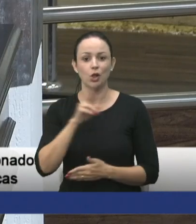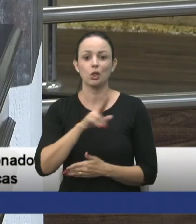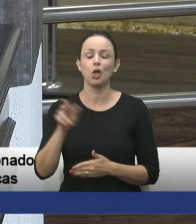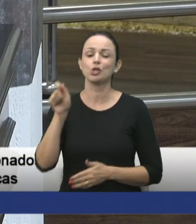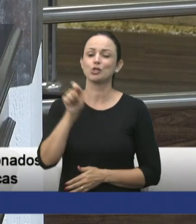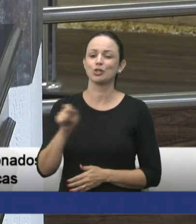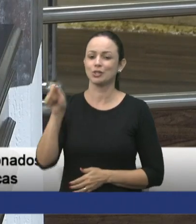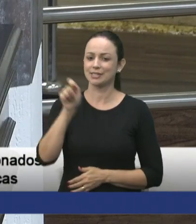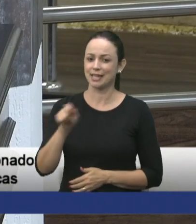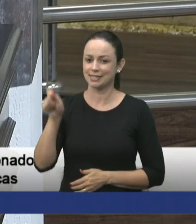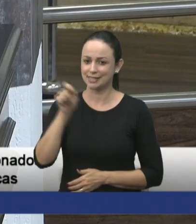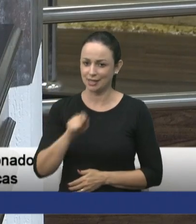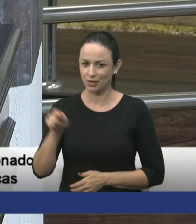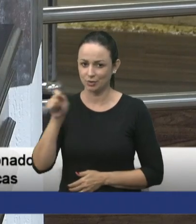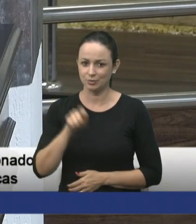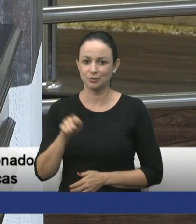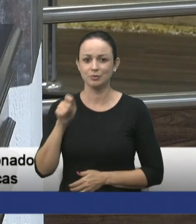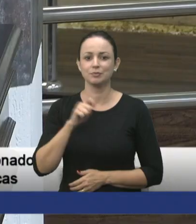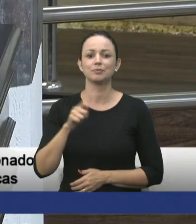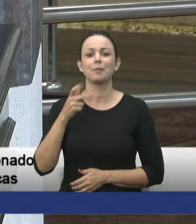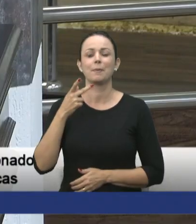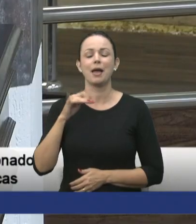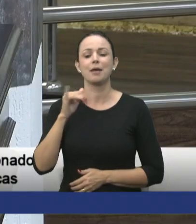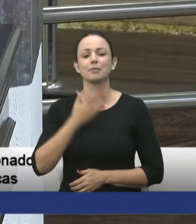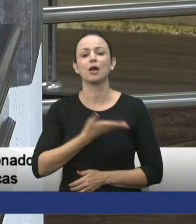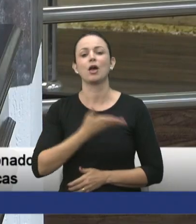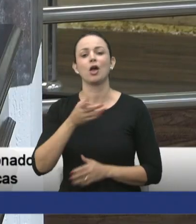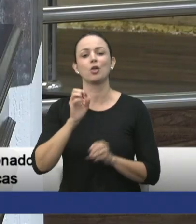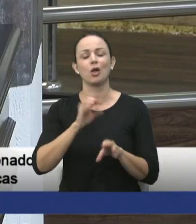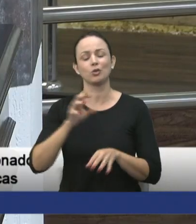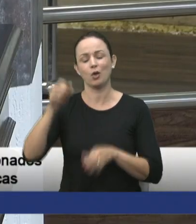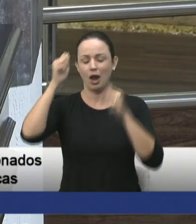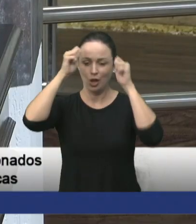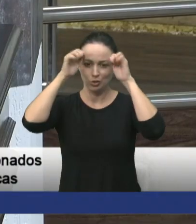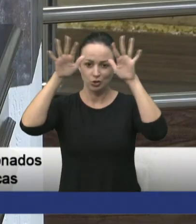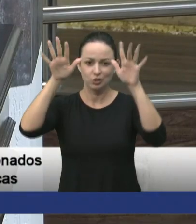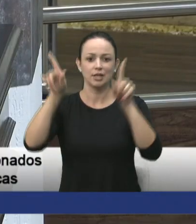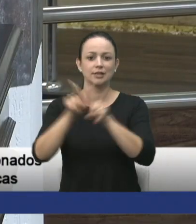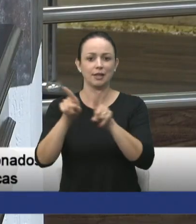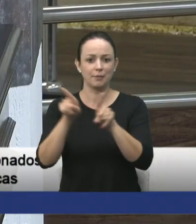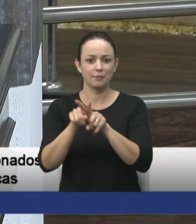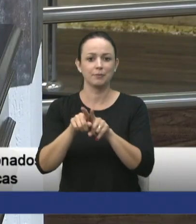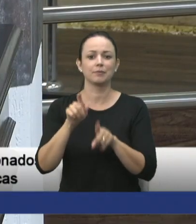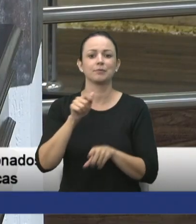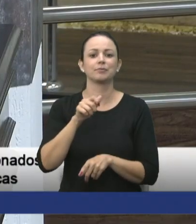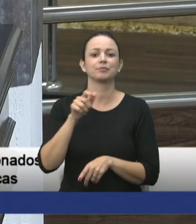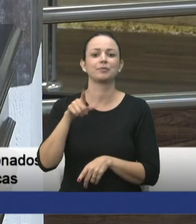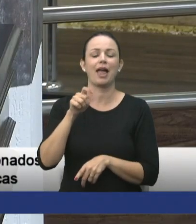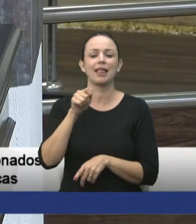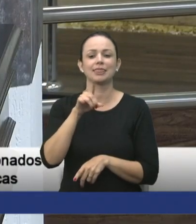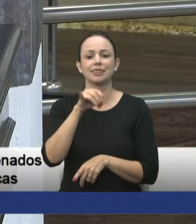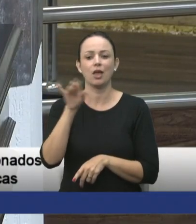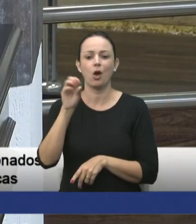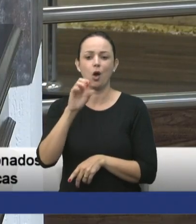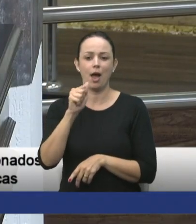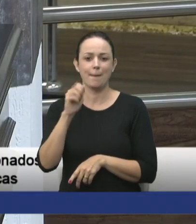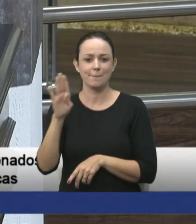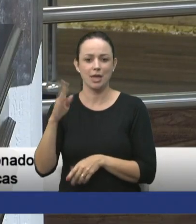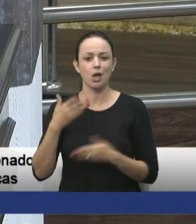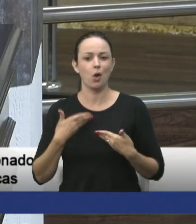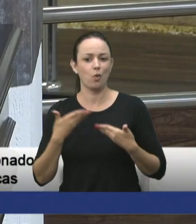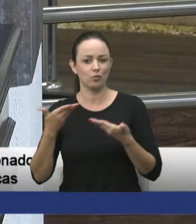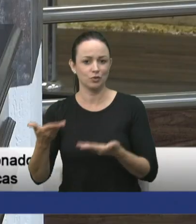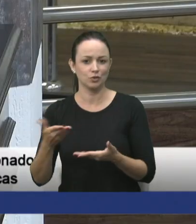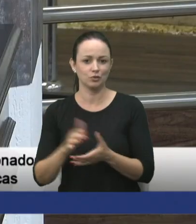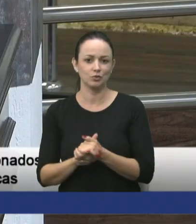Associação de Pais e Amigos Educadores do Autista. Queria agradecer em nome do Dr. Adão da OAB pelo convite.